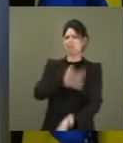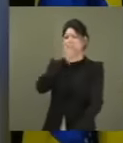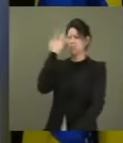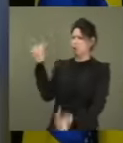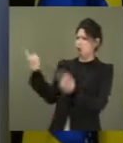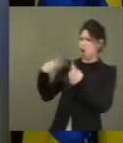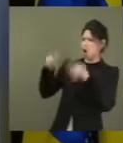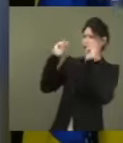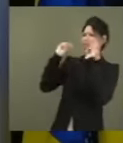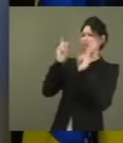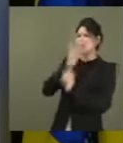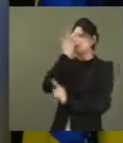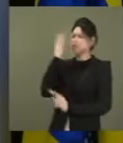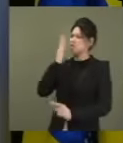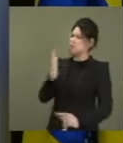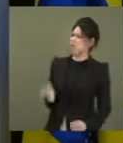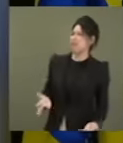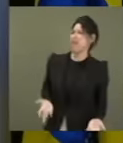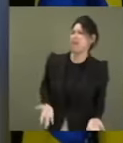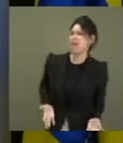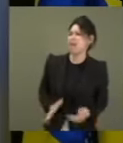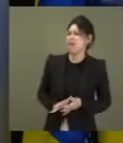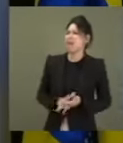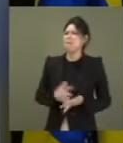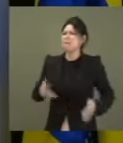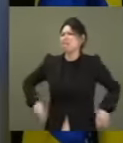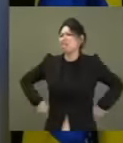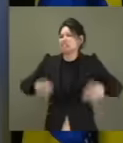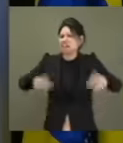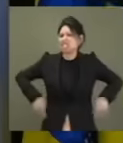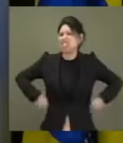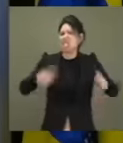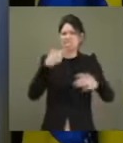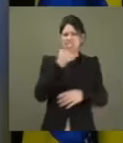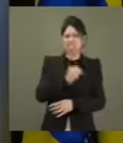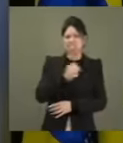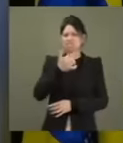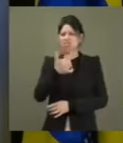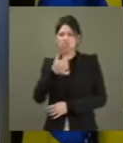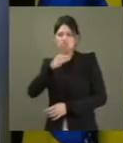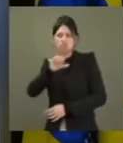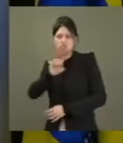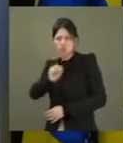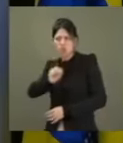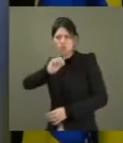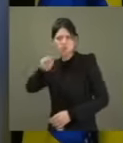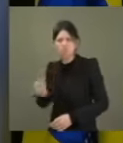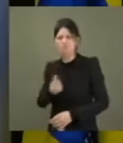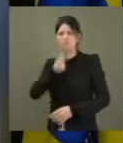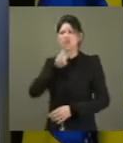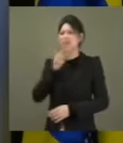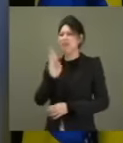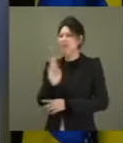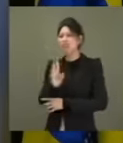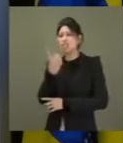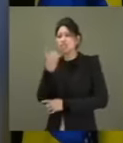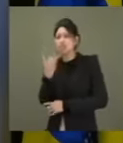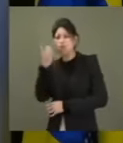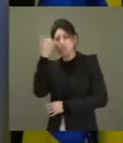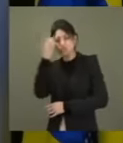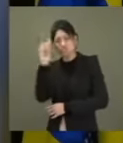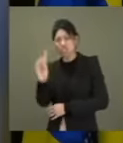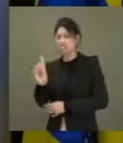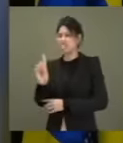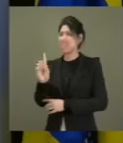bem. Gastar 728 mil reais em 2 diárias, numa viagem